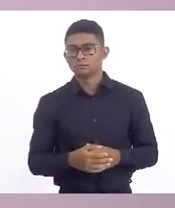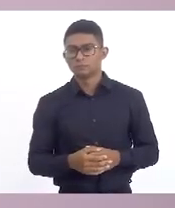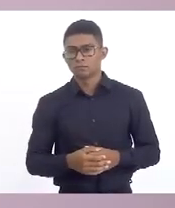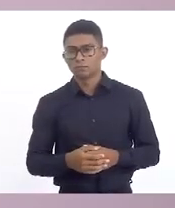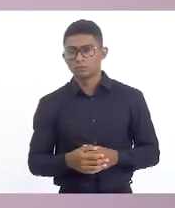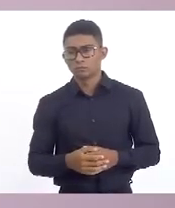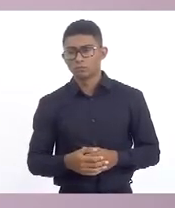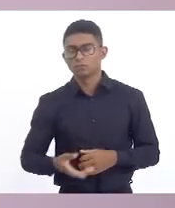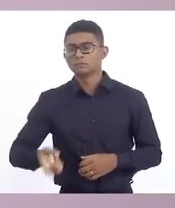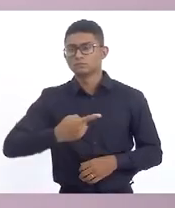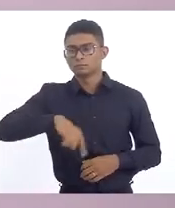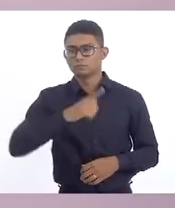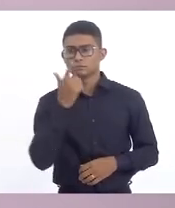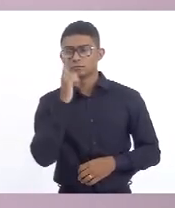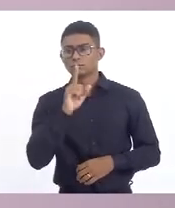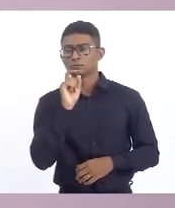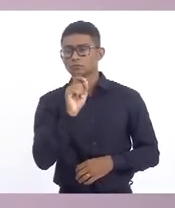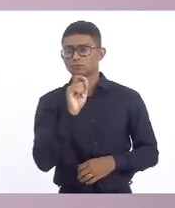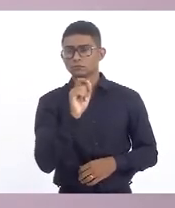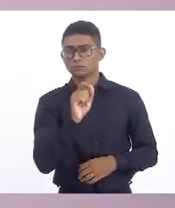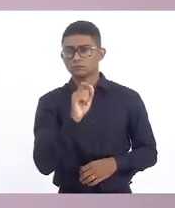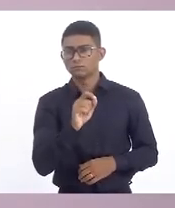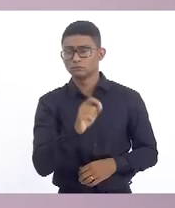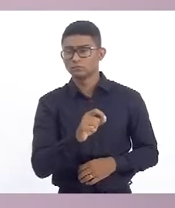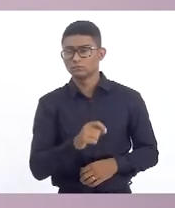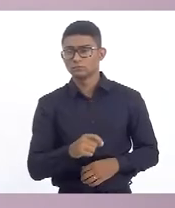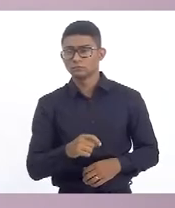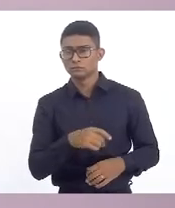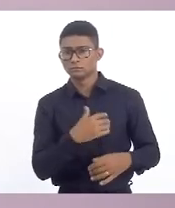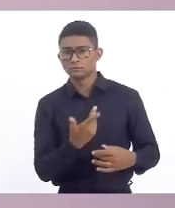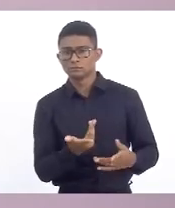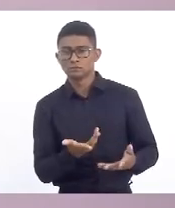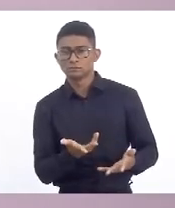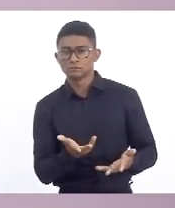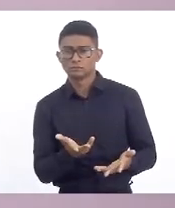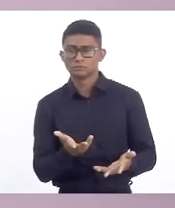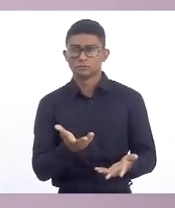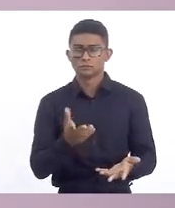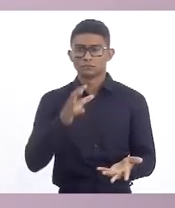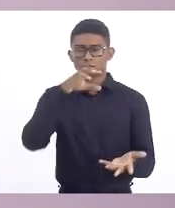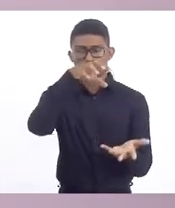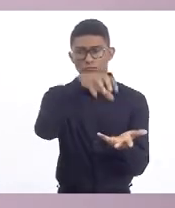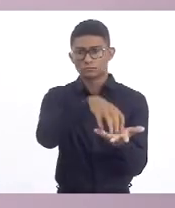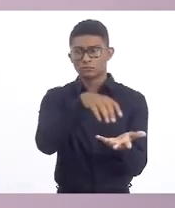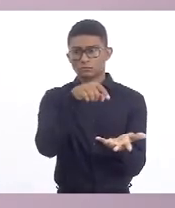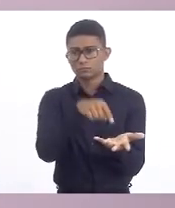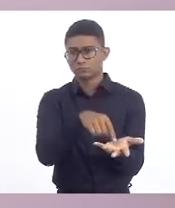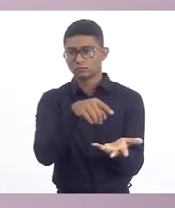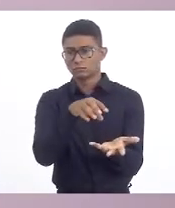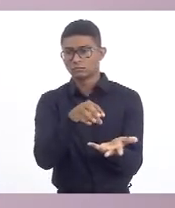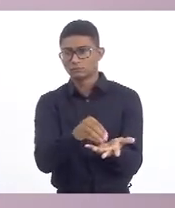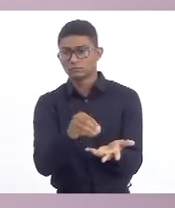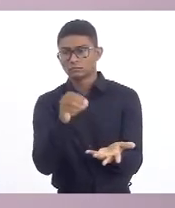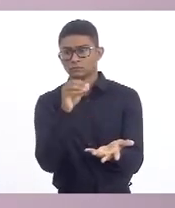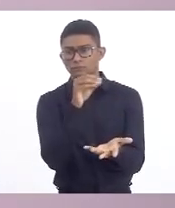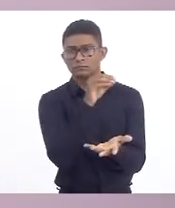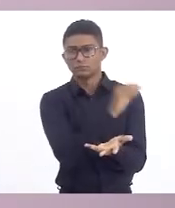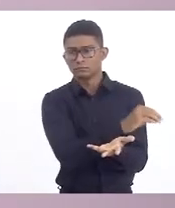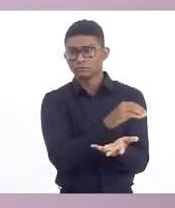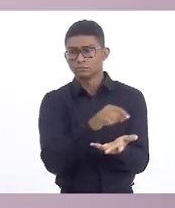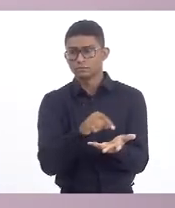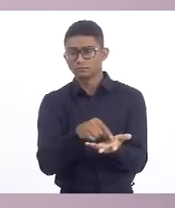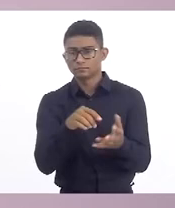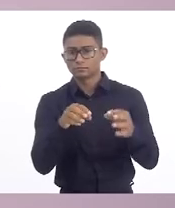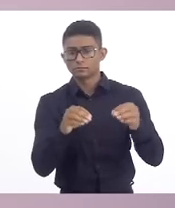envolvidos, nós conseguimos banir a estação de tratamento de resíduos sólidos de Paciência, que estava a 50 metros dos conjuntos